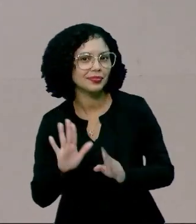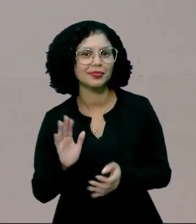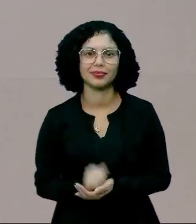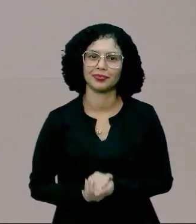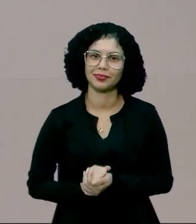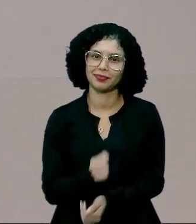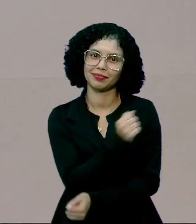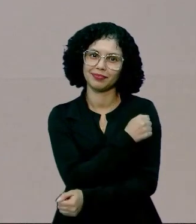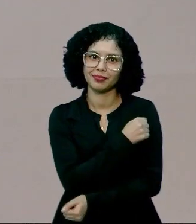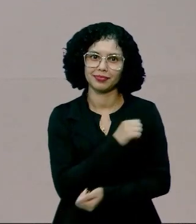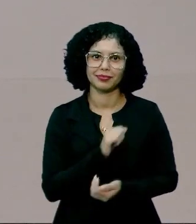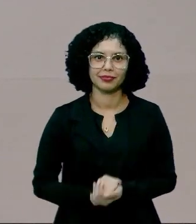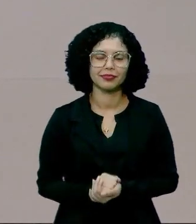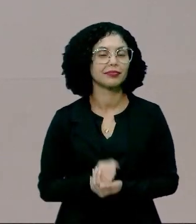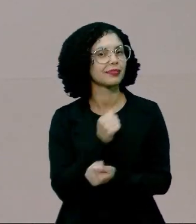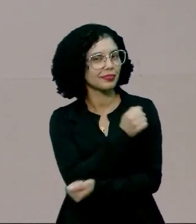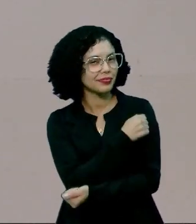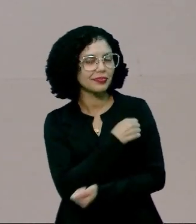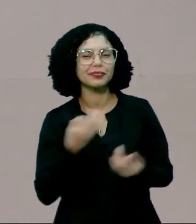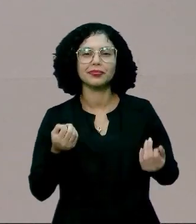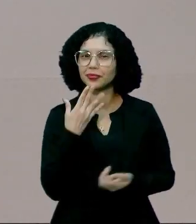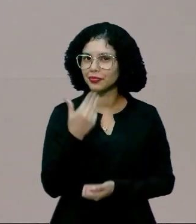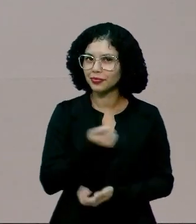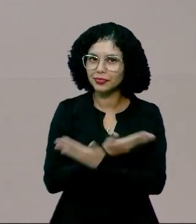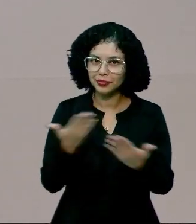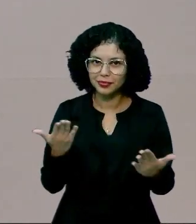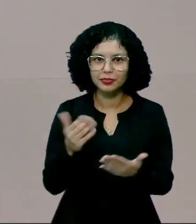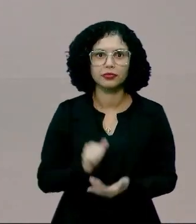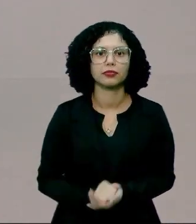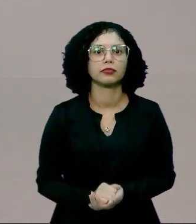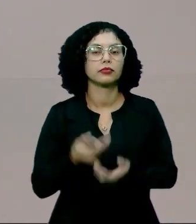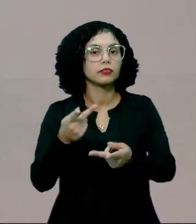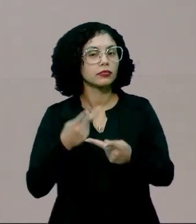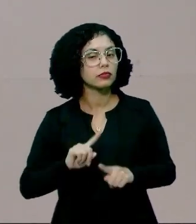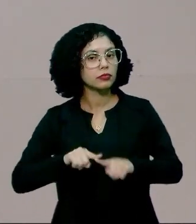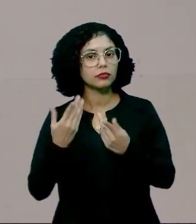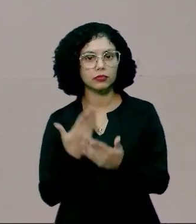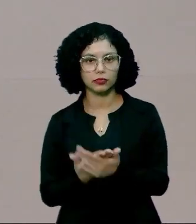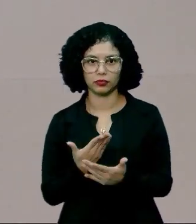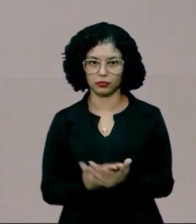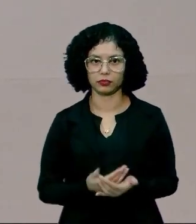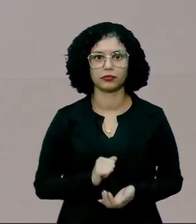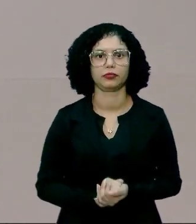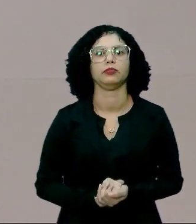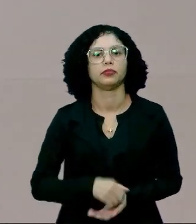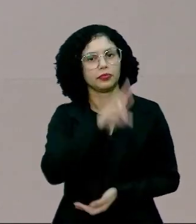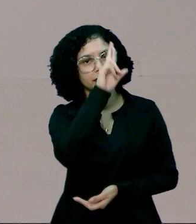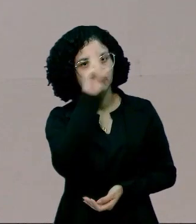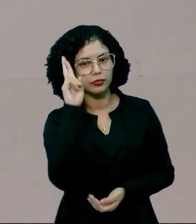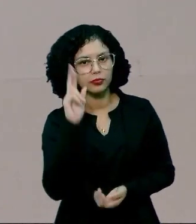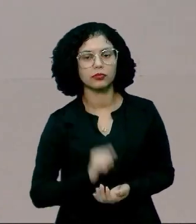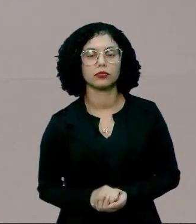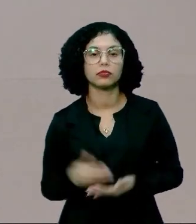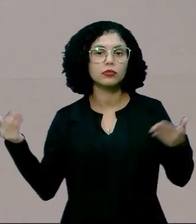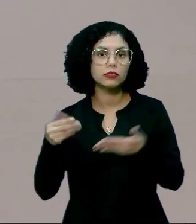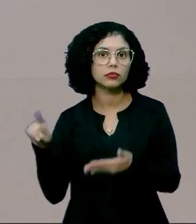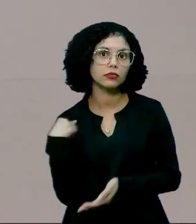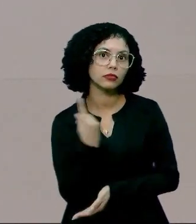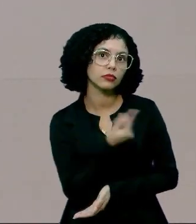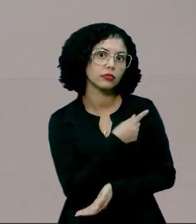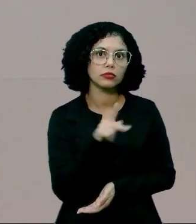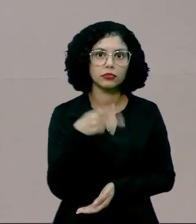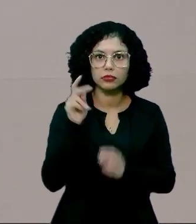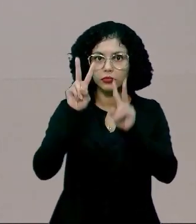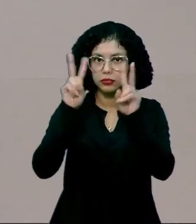Olá, meu querido aluno, meu querido estudante, tudo bem com você? Bem-vindo de volta a mais uma aula de História. E hoje